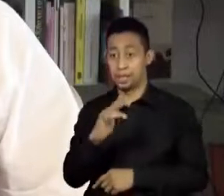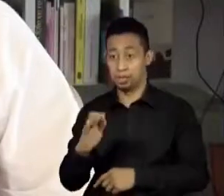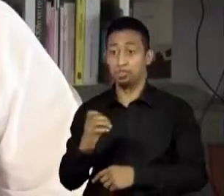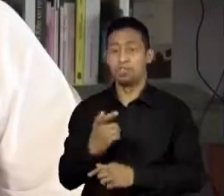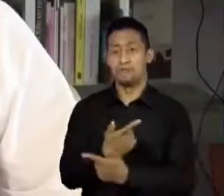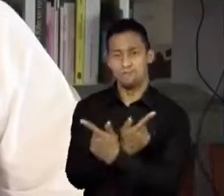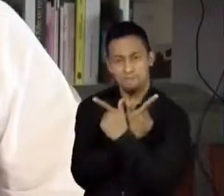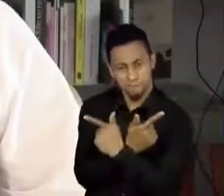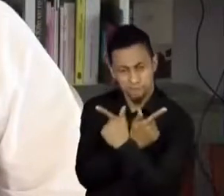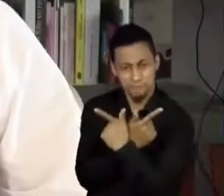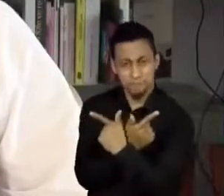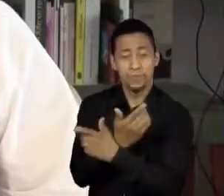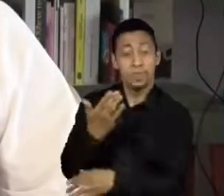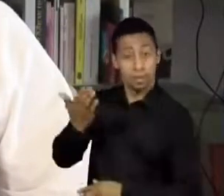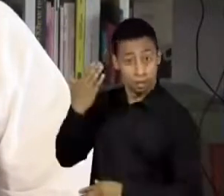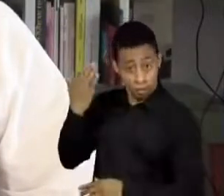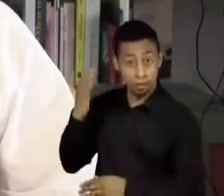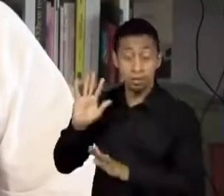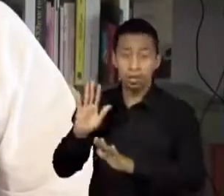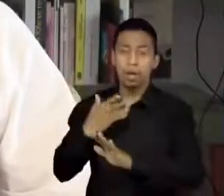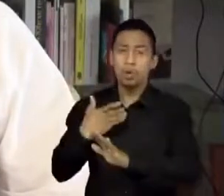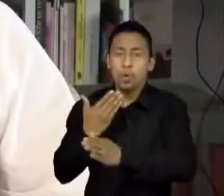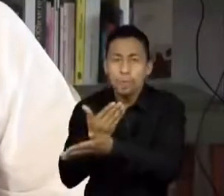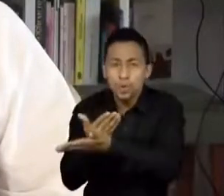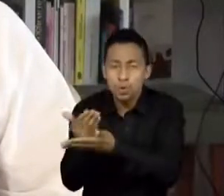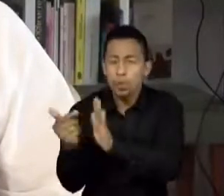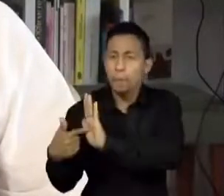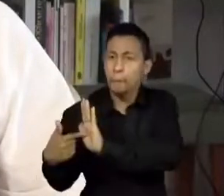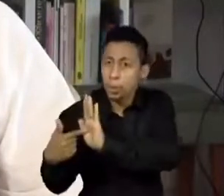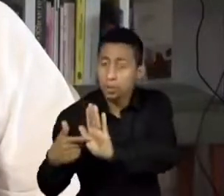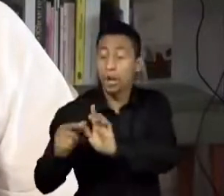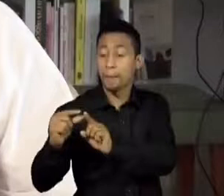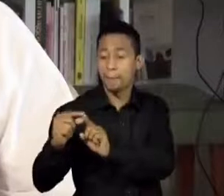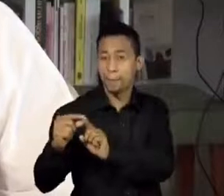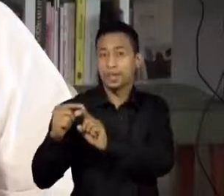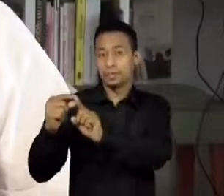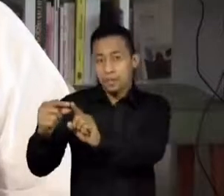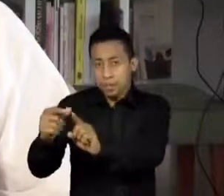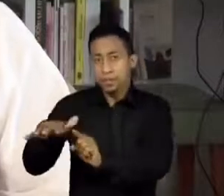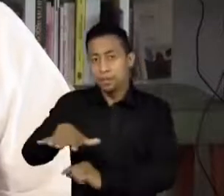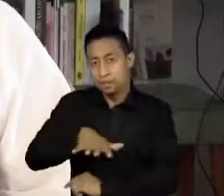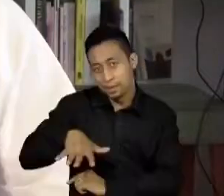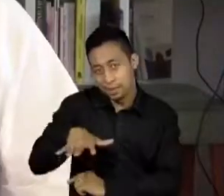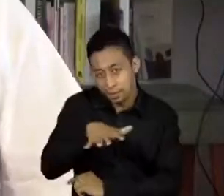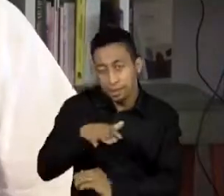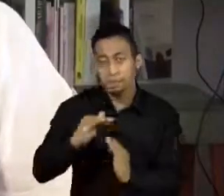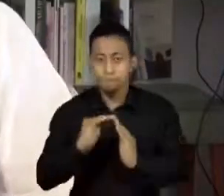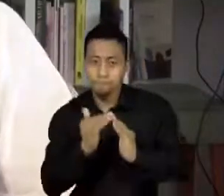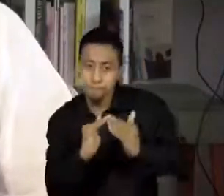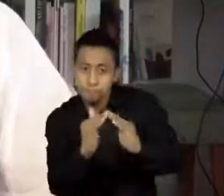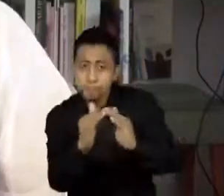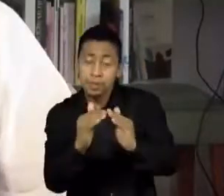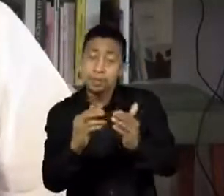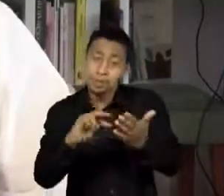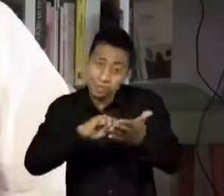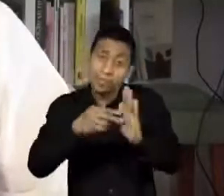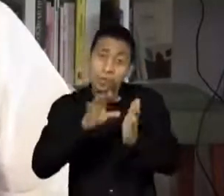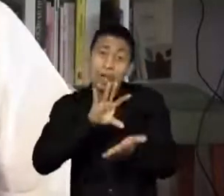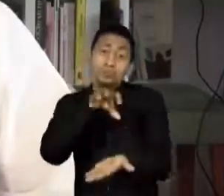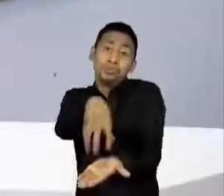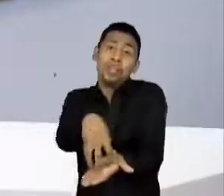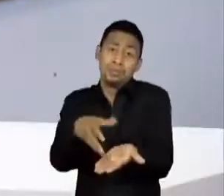grande descoberta né a periferia que aqui não é que é o centro né